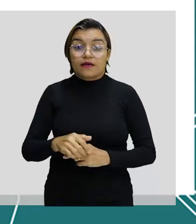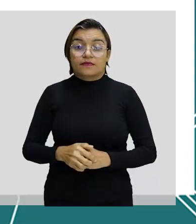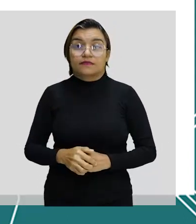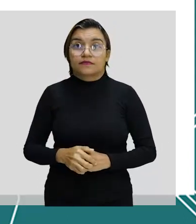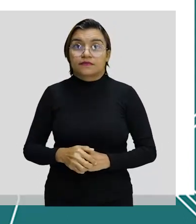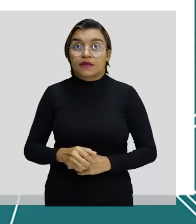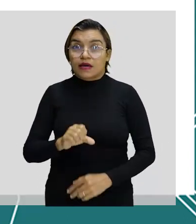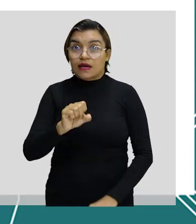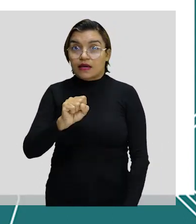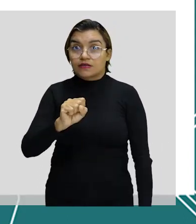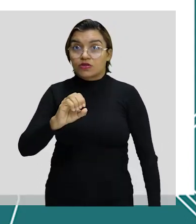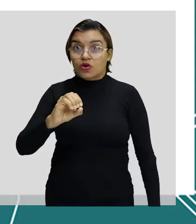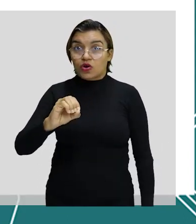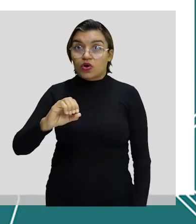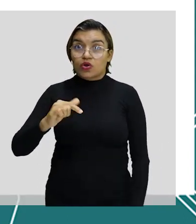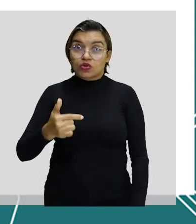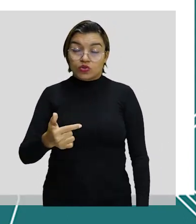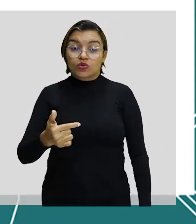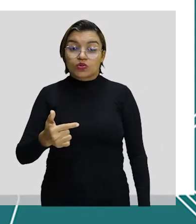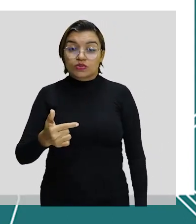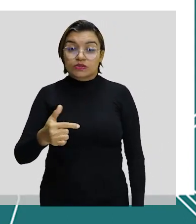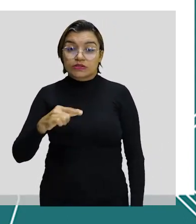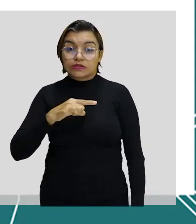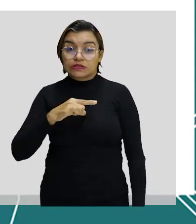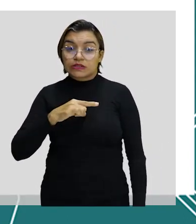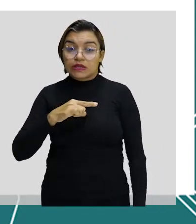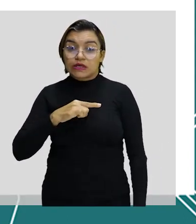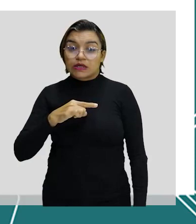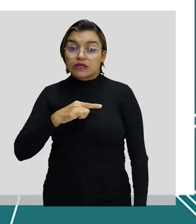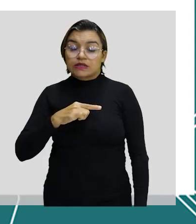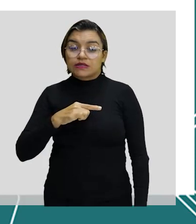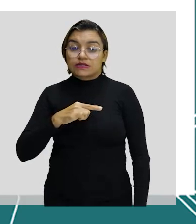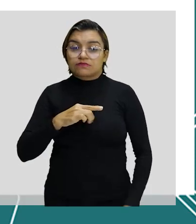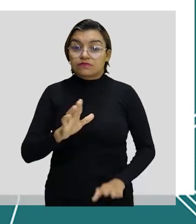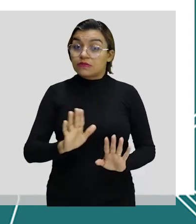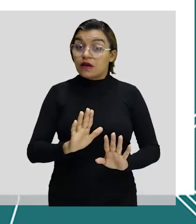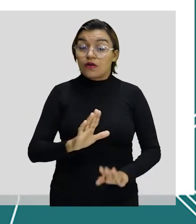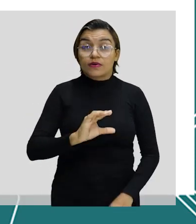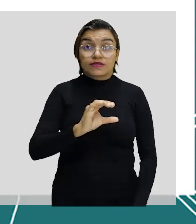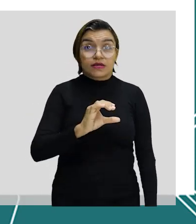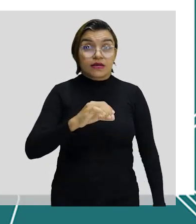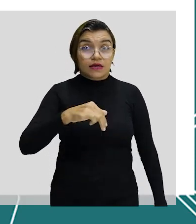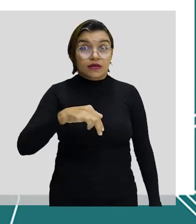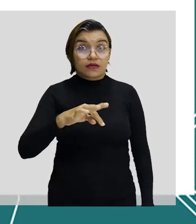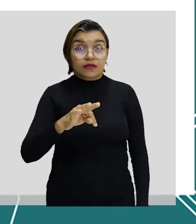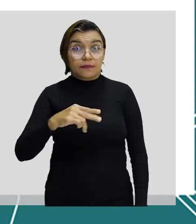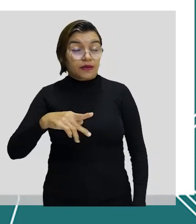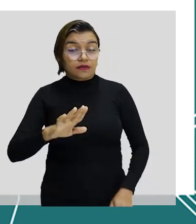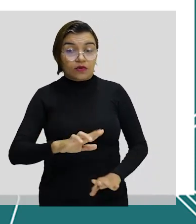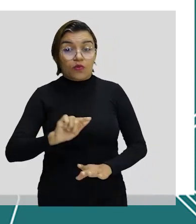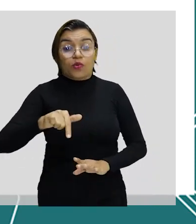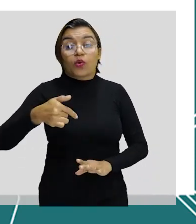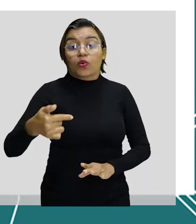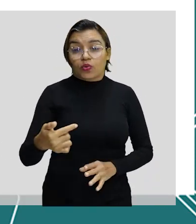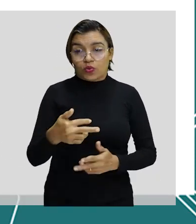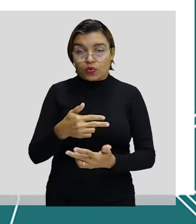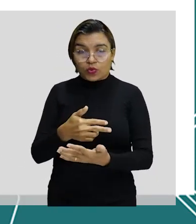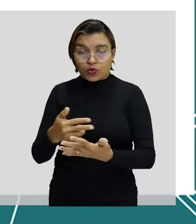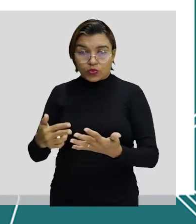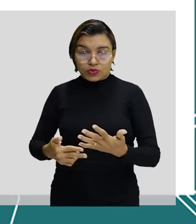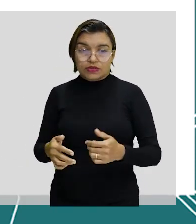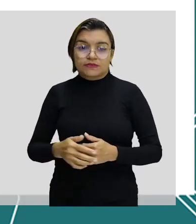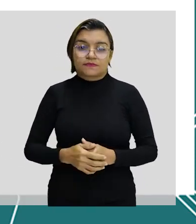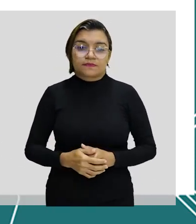pedir o volume do SO2 obtido não nas CNTP, mas em outras condições. Por